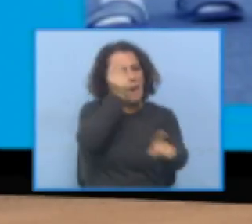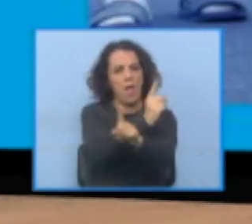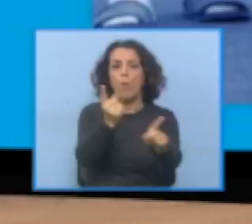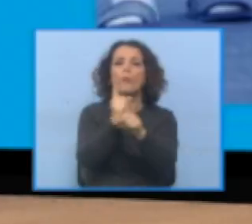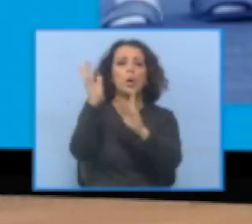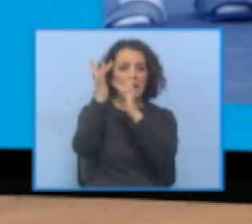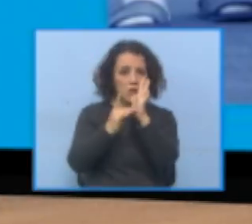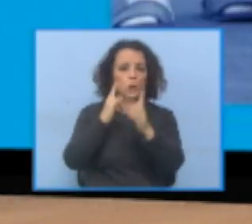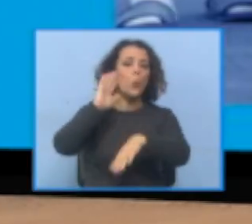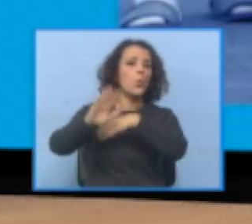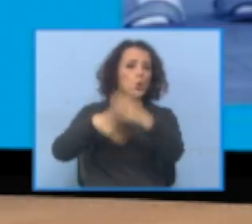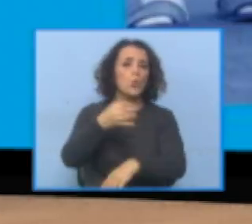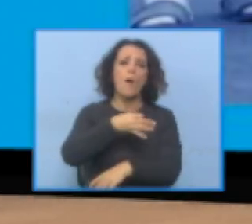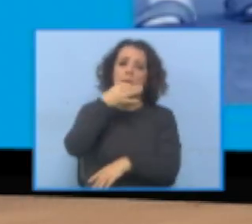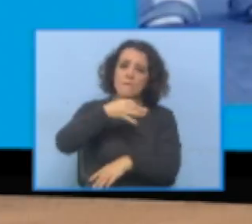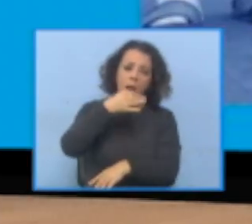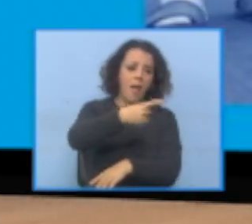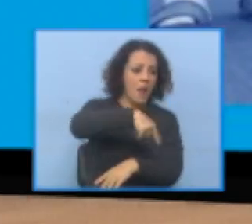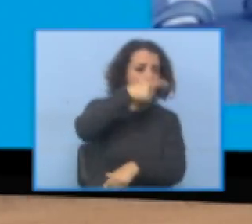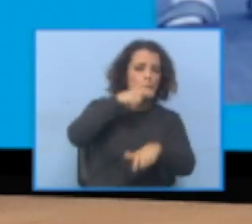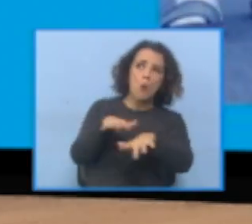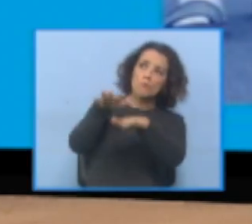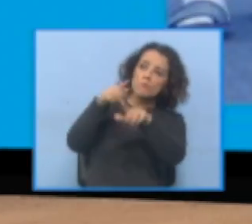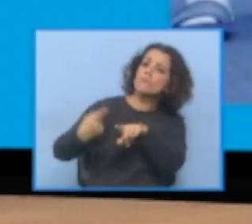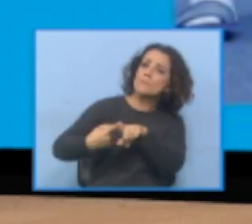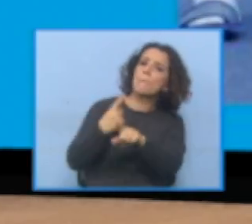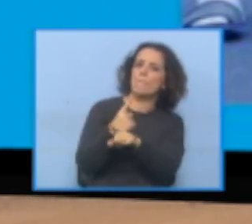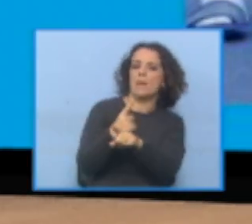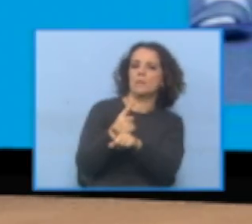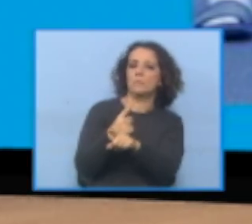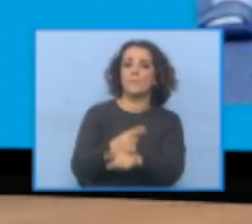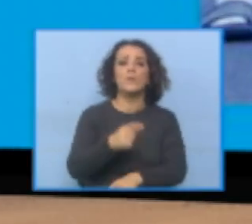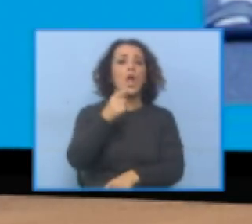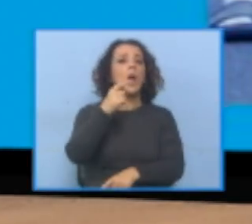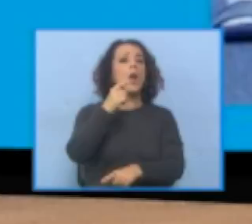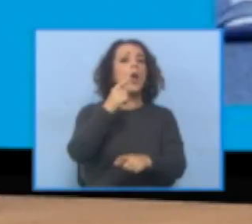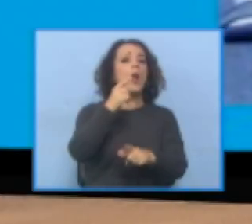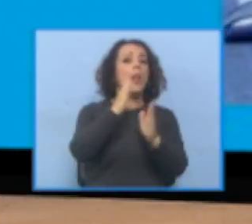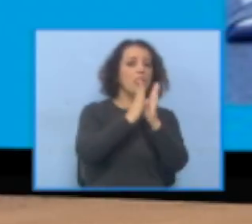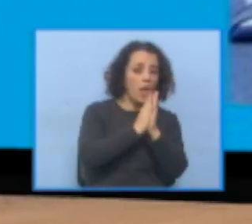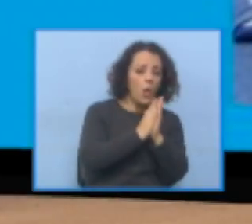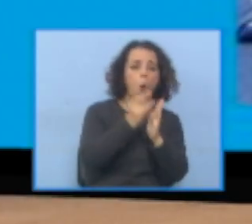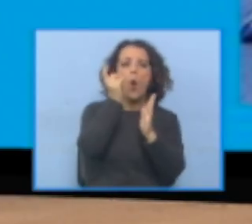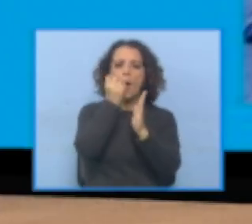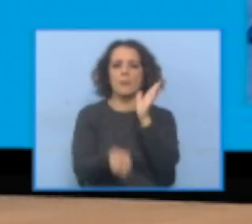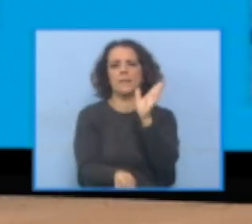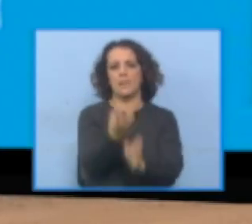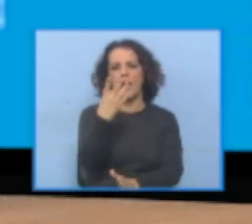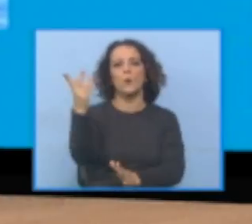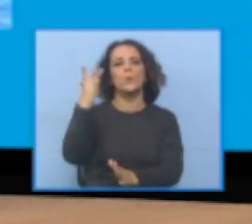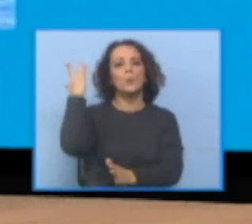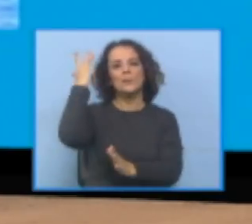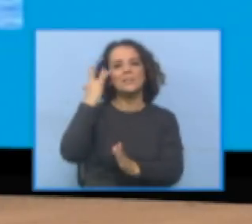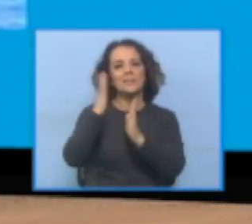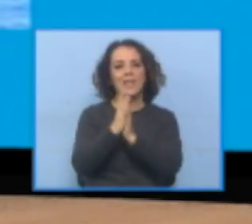falar e a interessar às pessoas. A fé, o homem foi feito para Deus e foi criado por Deus e para Deus, como diz Santo Agostinho, e o